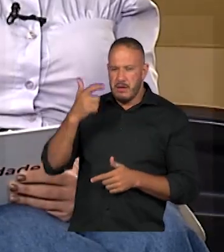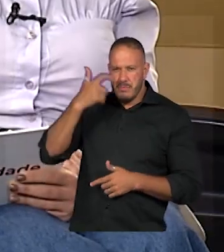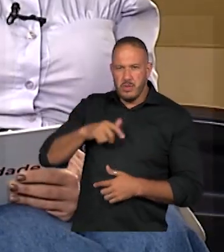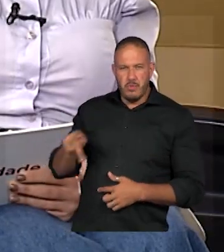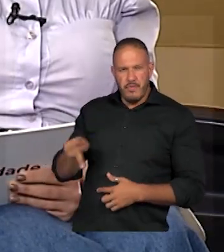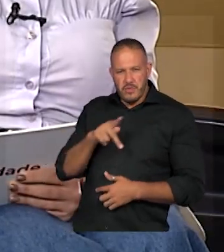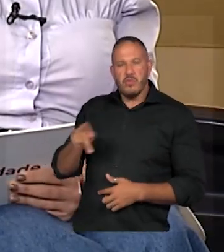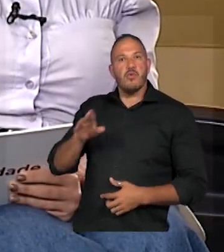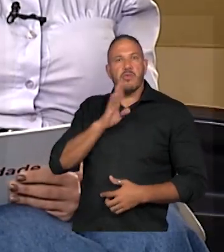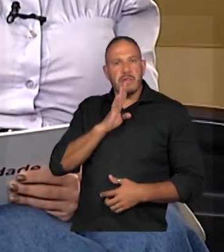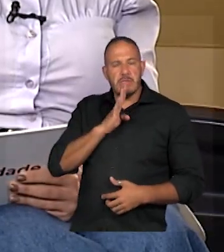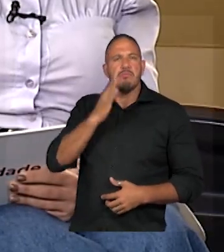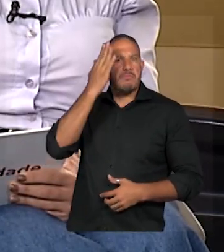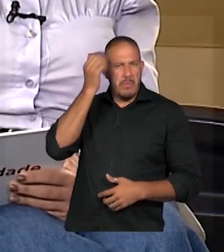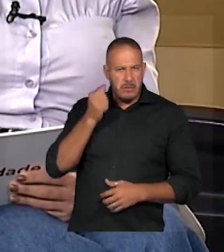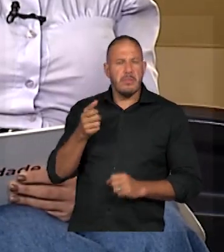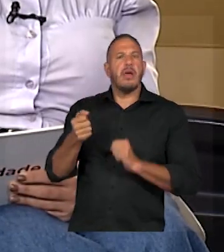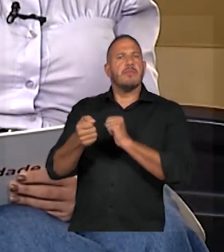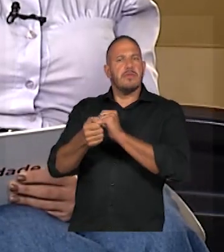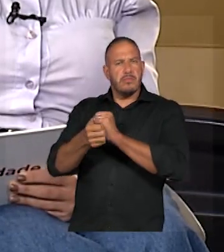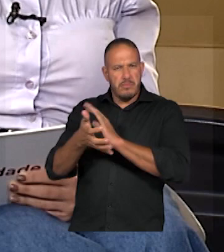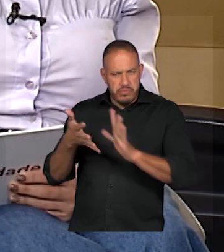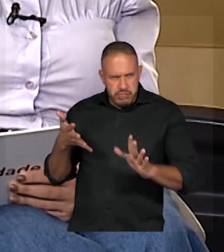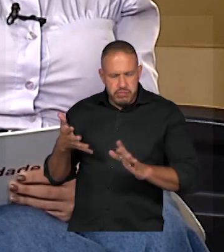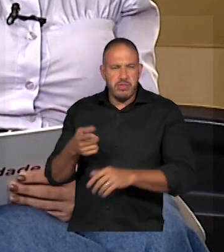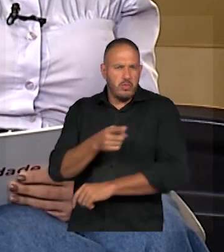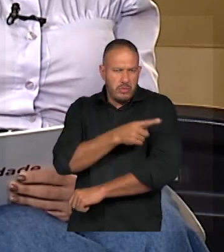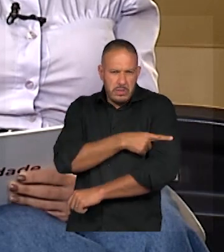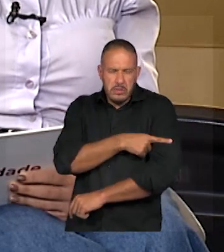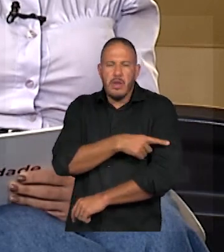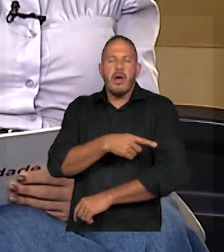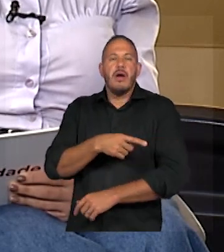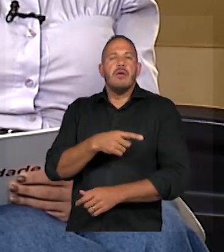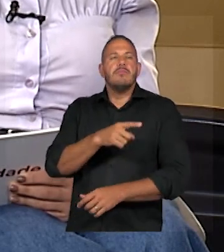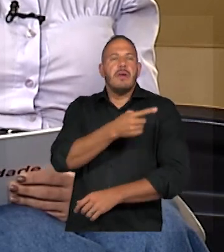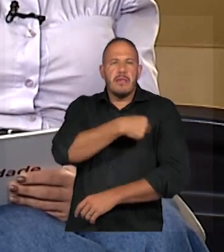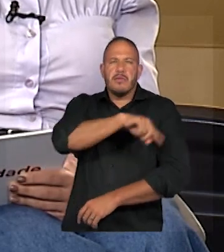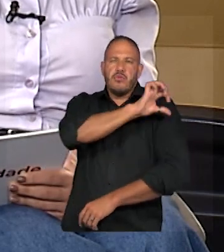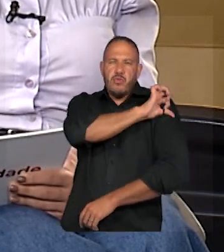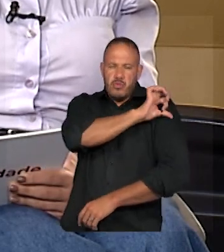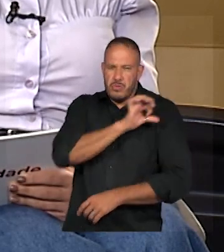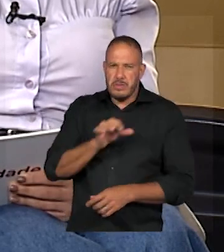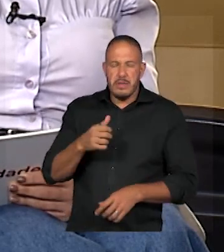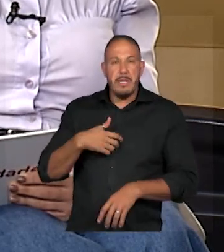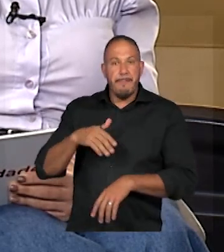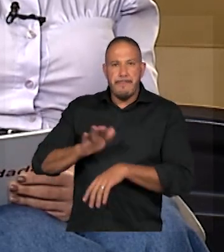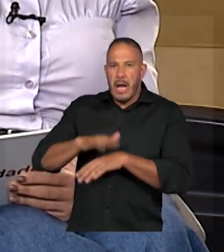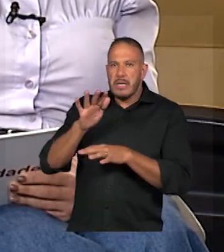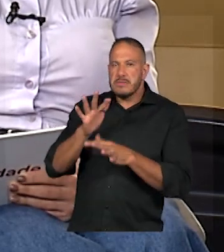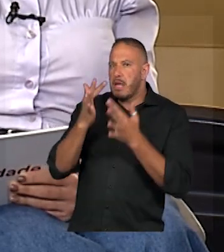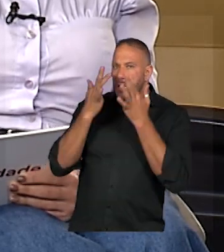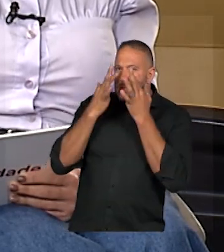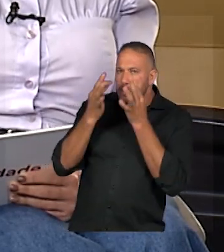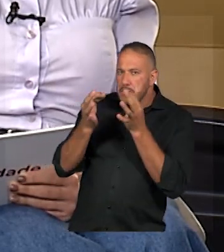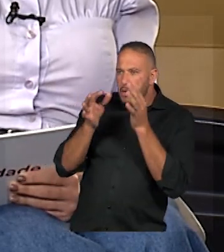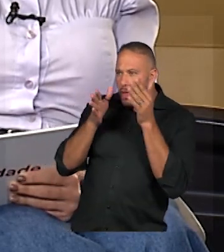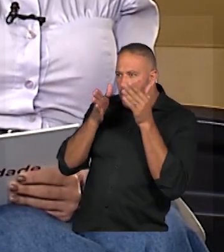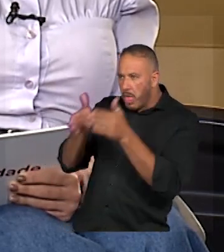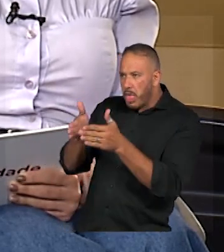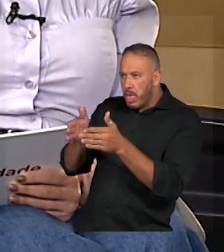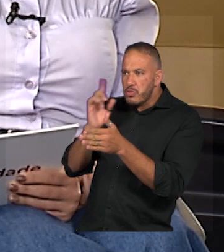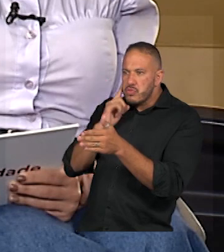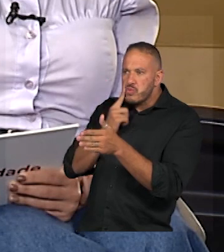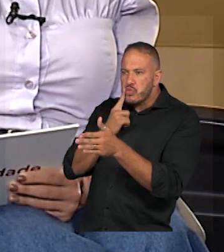conhecimento profundo de Libras, tanto do início até o 9º ano, ele dá mais atenção aos surdos do que